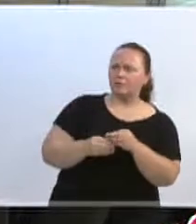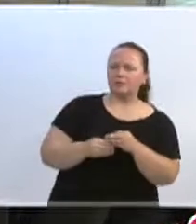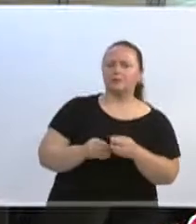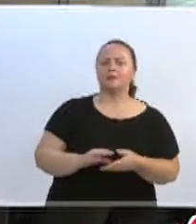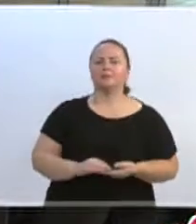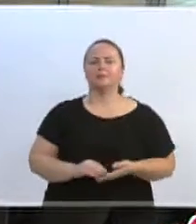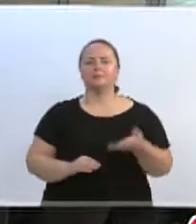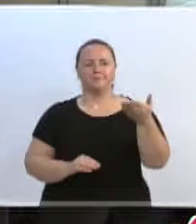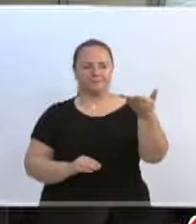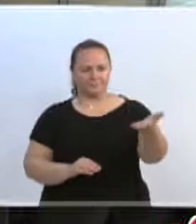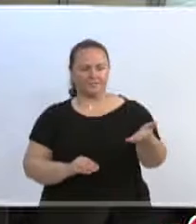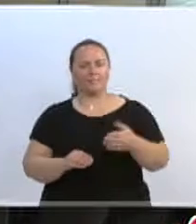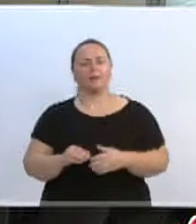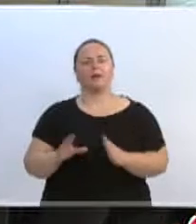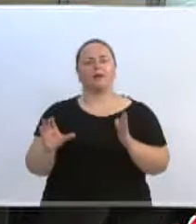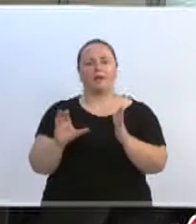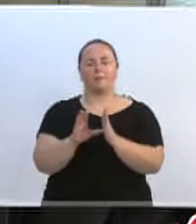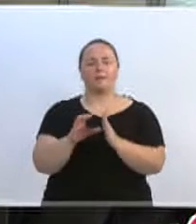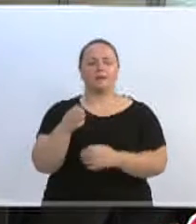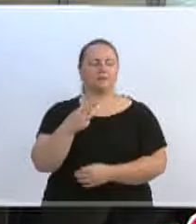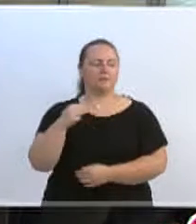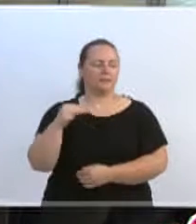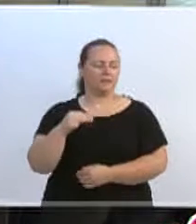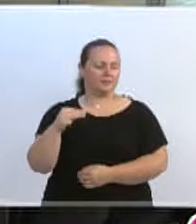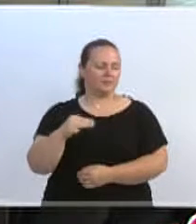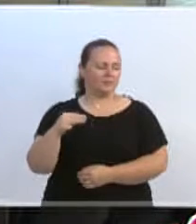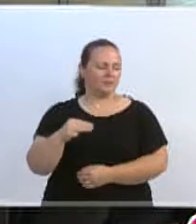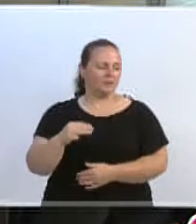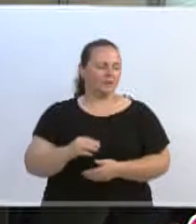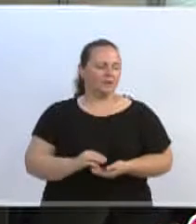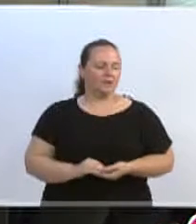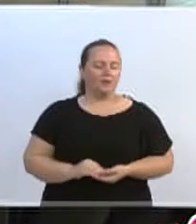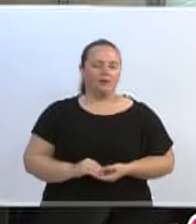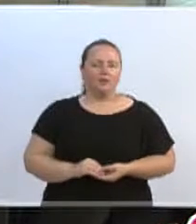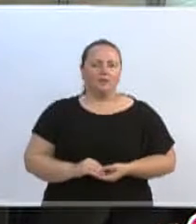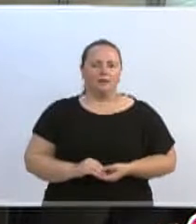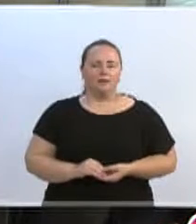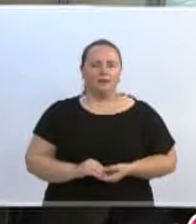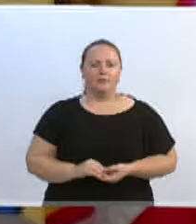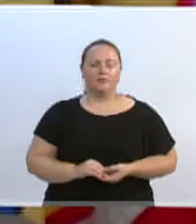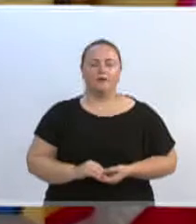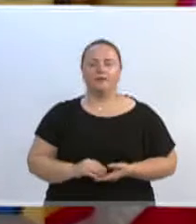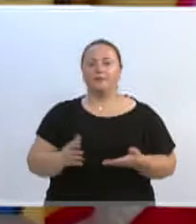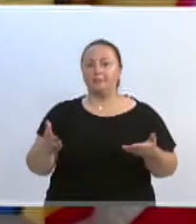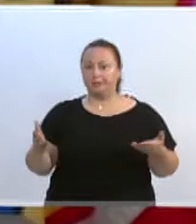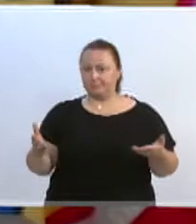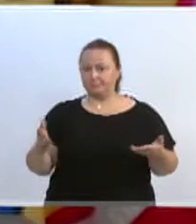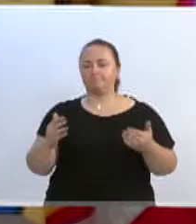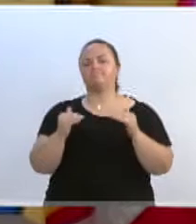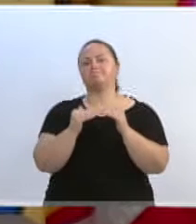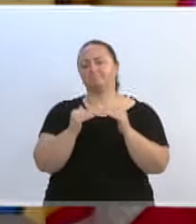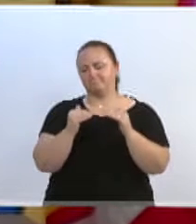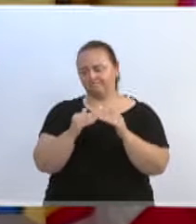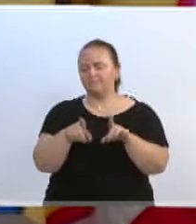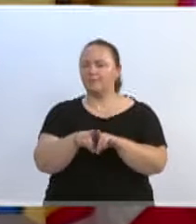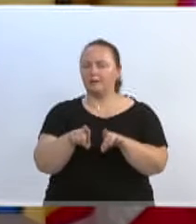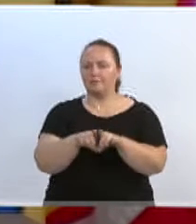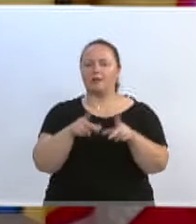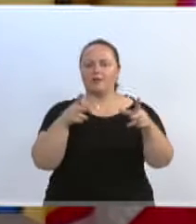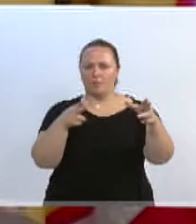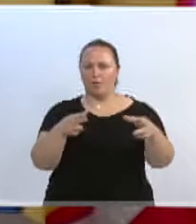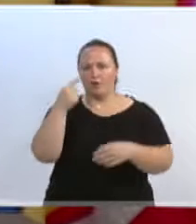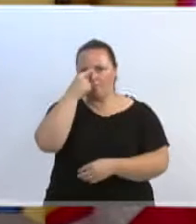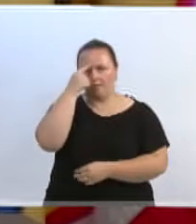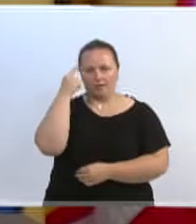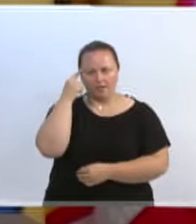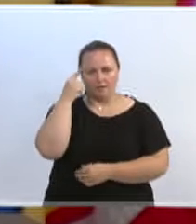Vereador Alexandre Caminho, lhe concedo mais 3 minutos, devido aos apartes. Obrigado, presidente. Então, assim, concordo também com o próprio vereador Ito e o próprio